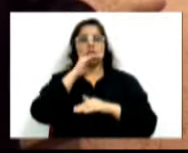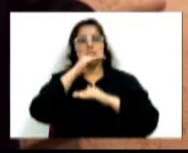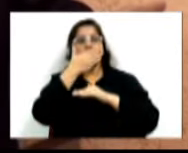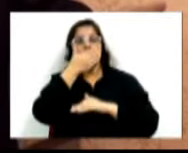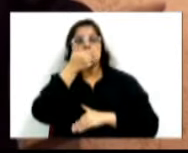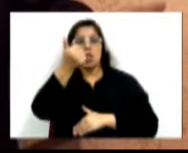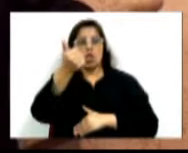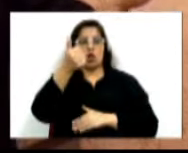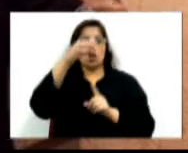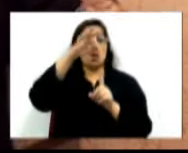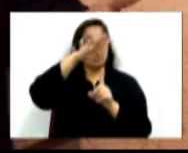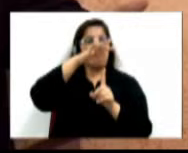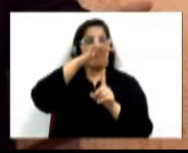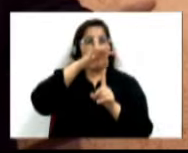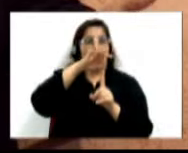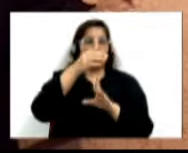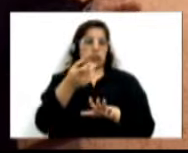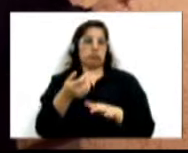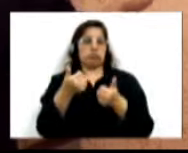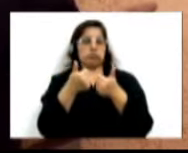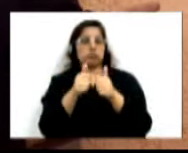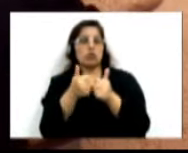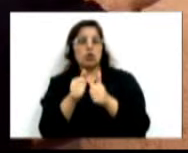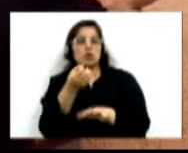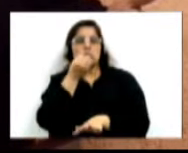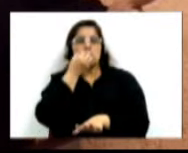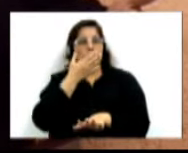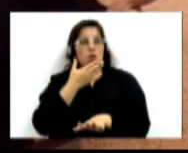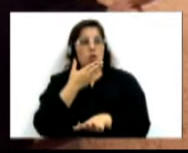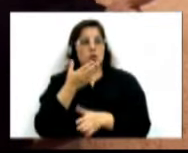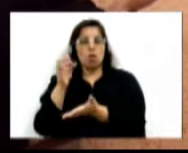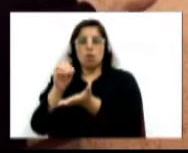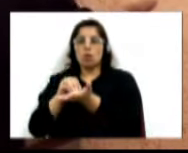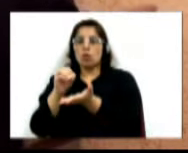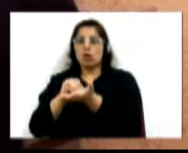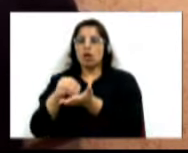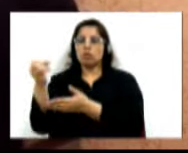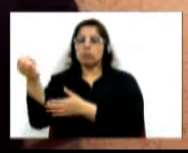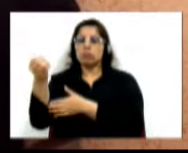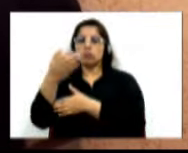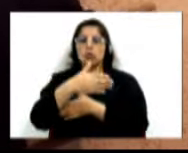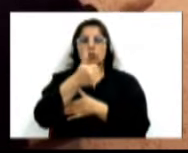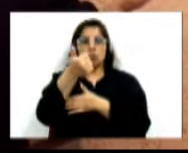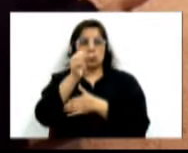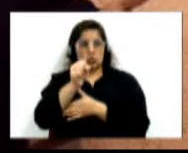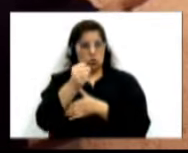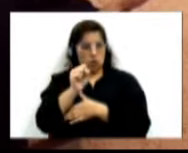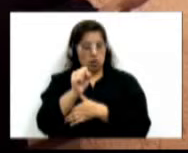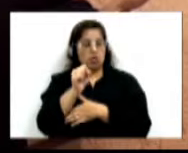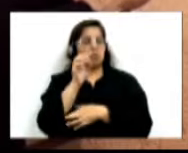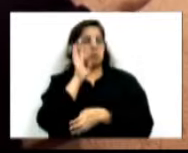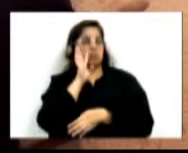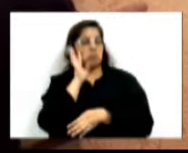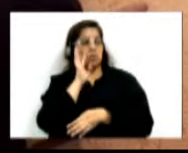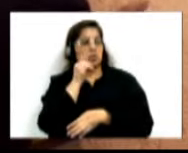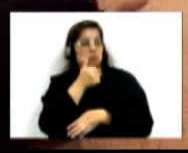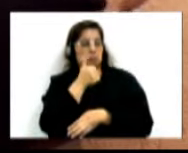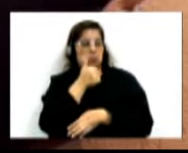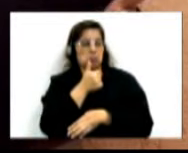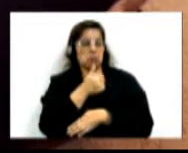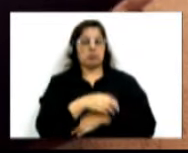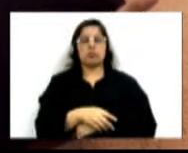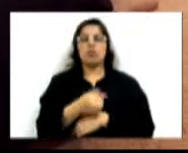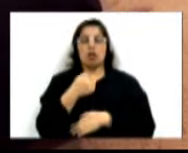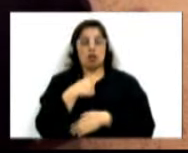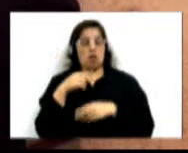de ônibus? Cadê os ônibus de qualidade? Colocaram 18 novos ônibus na cidade, bacana. Eu fui motorista de carreta por 10 anos da minha